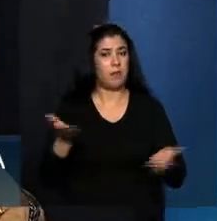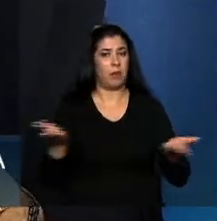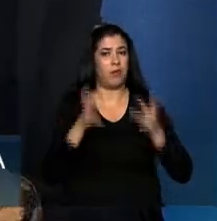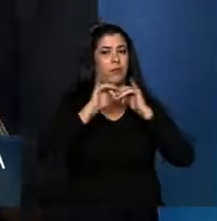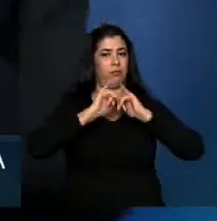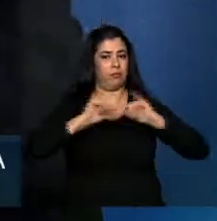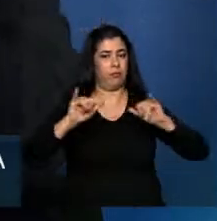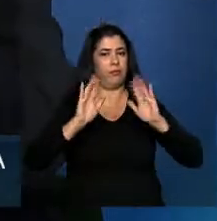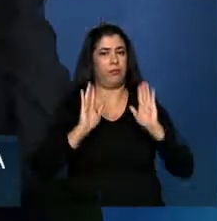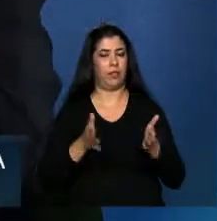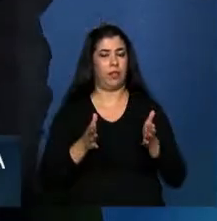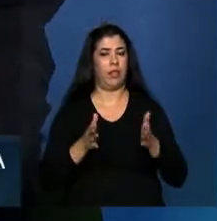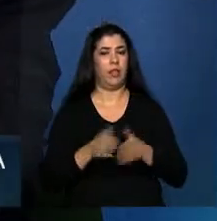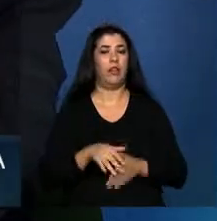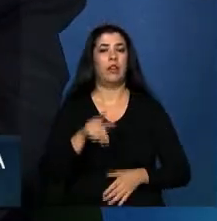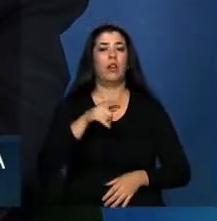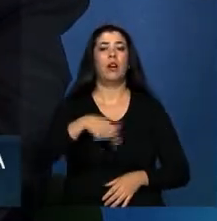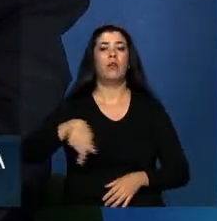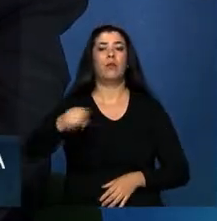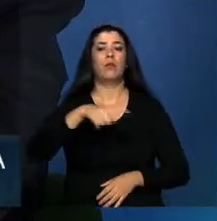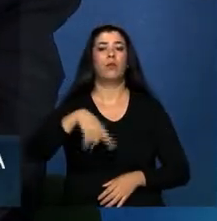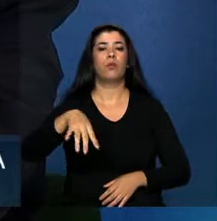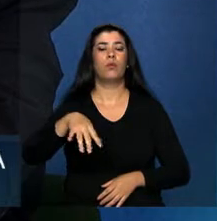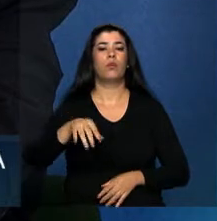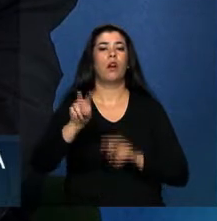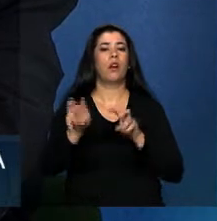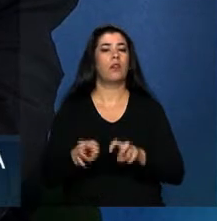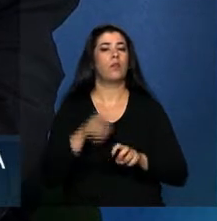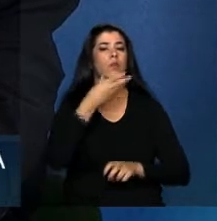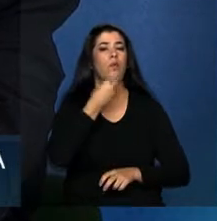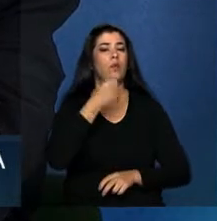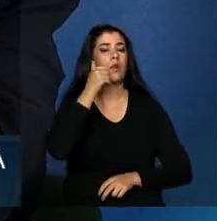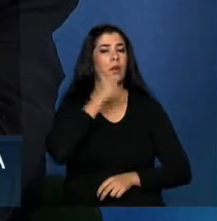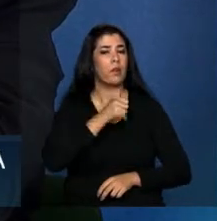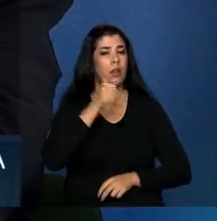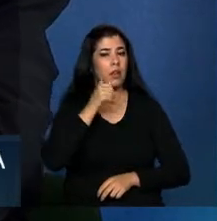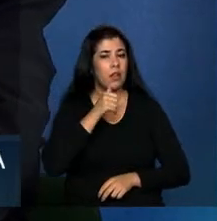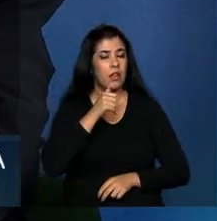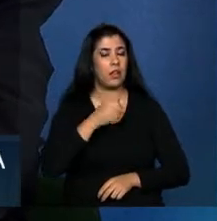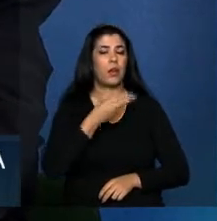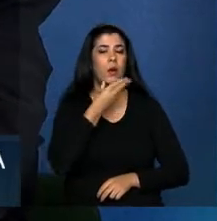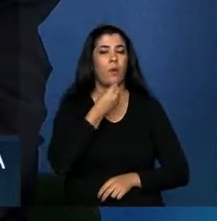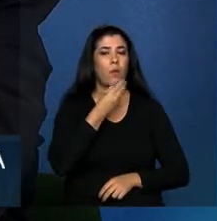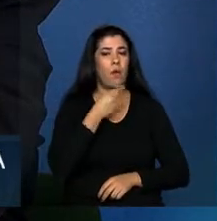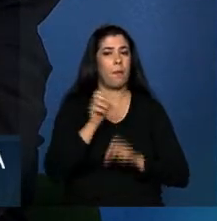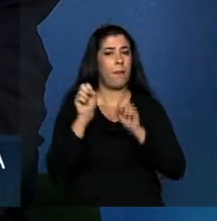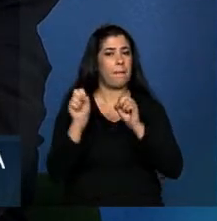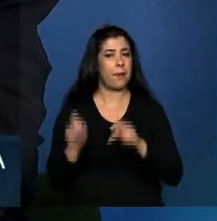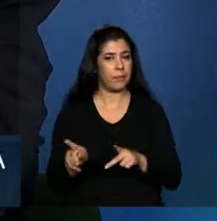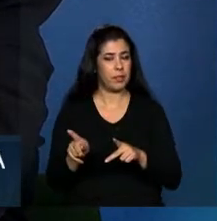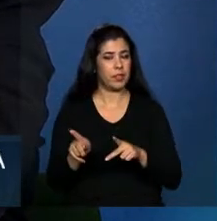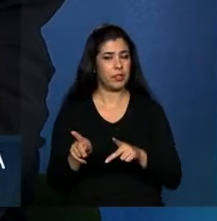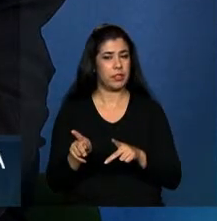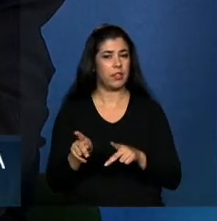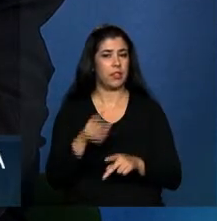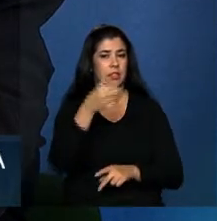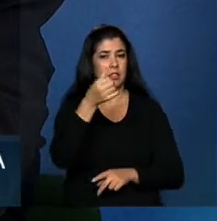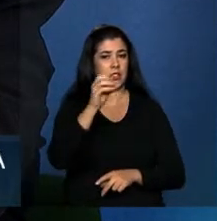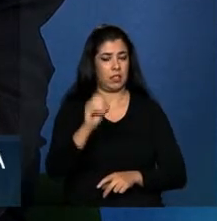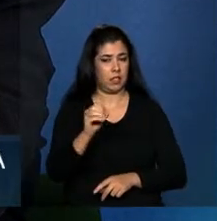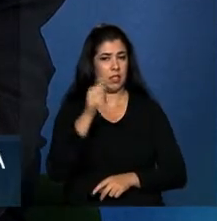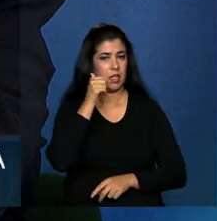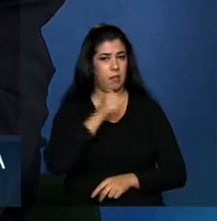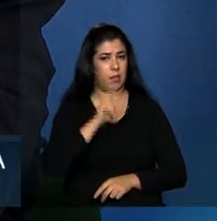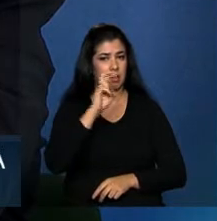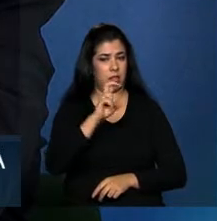agora, que os agricultores familiares, homens e mulheres, se aposentam, o homem aos 60 anos e as mulheres aos